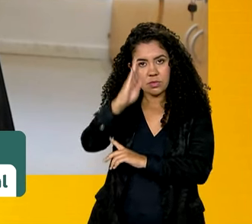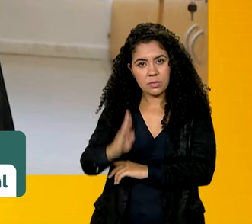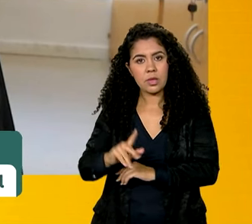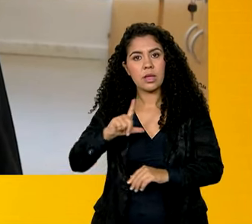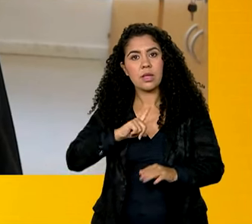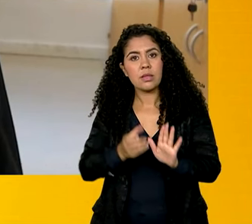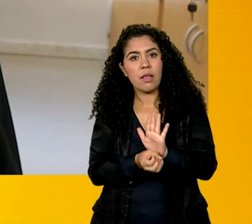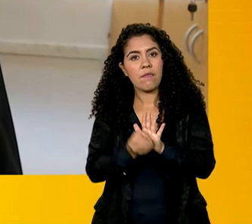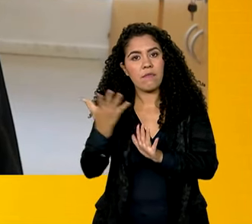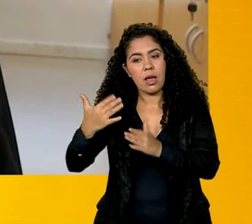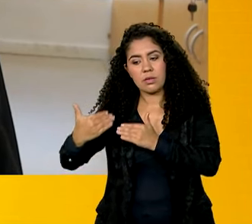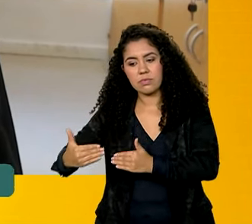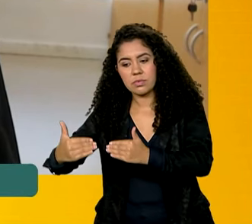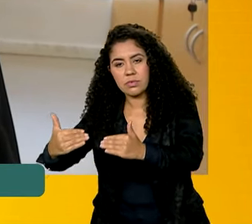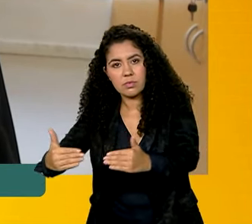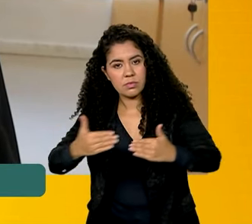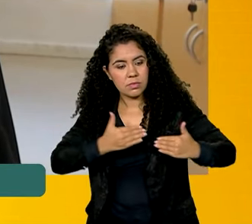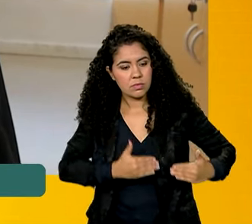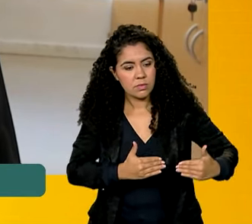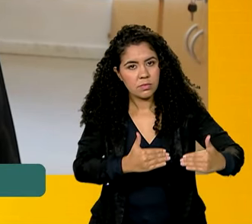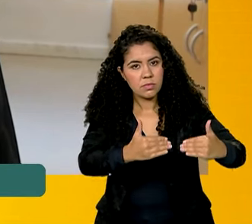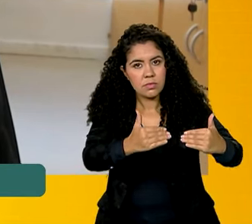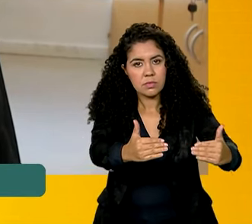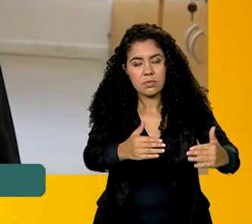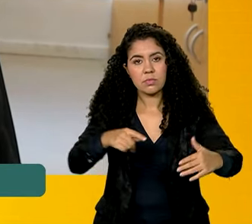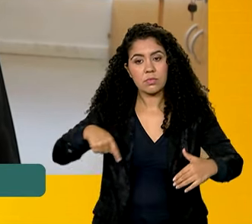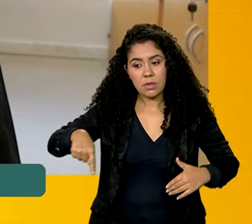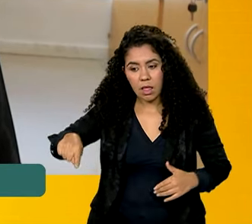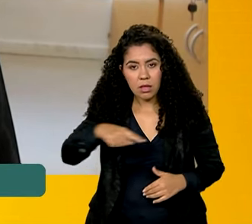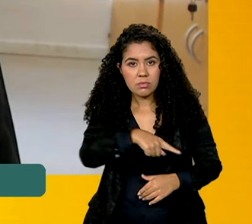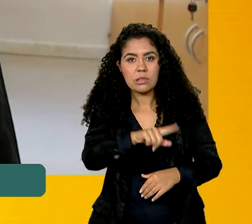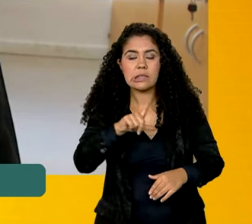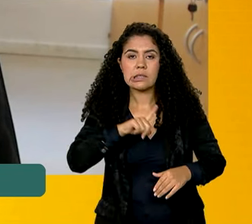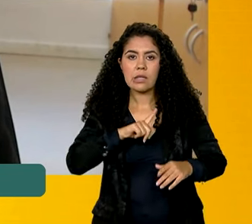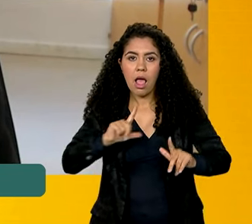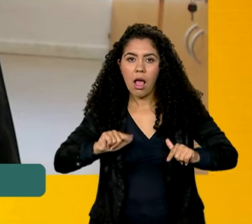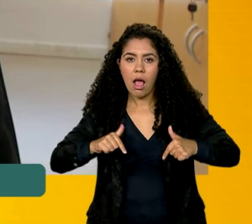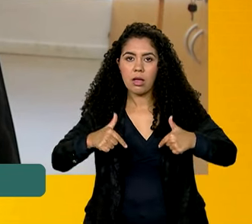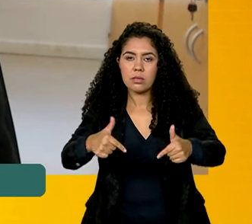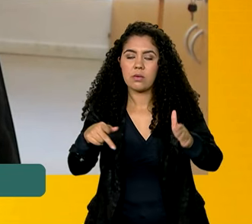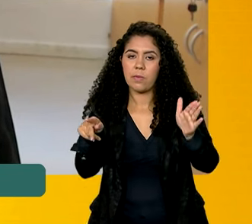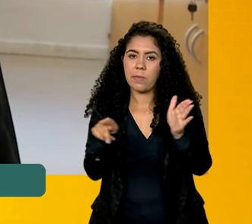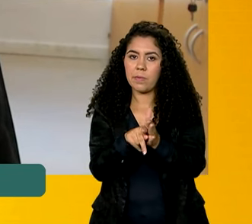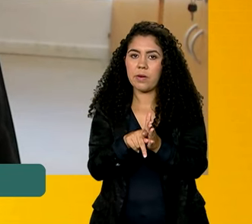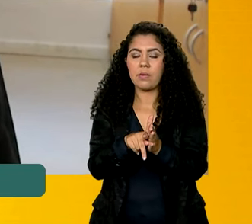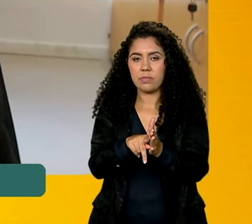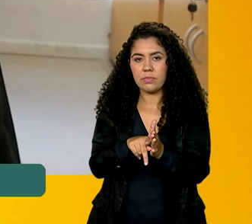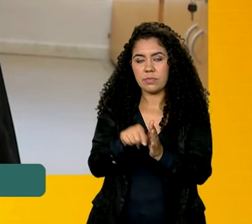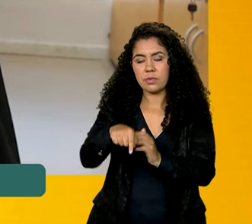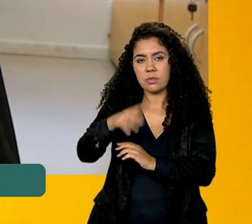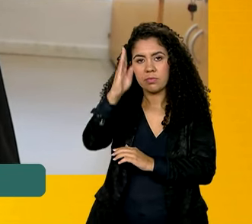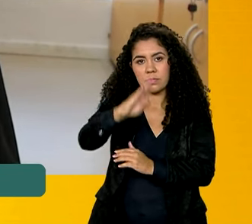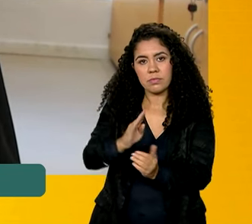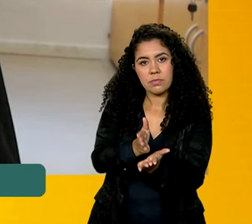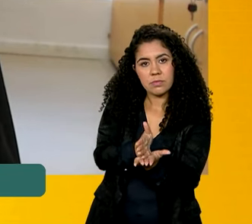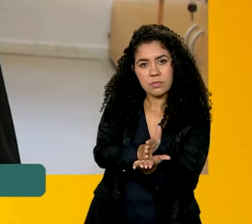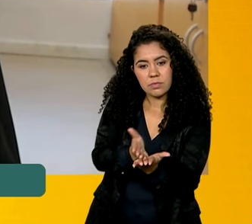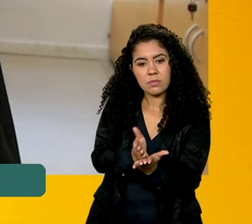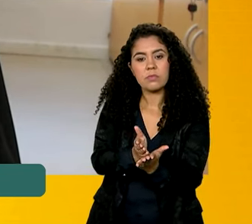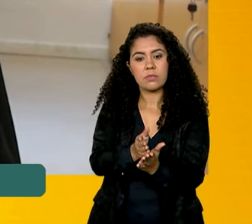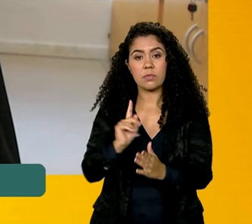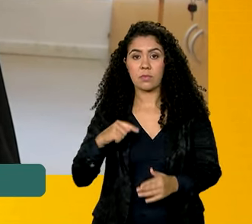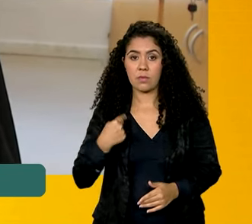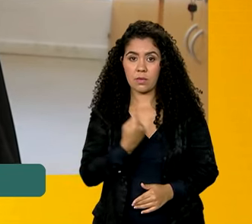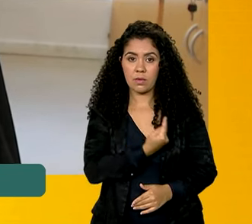diversos ministérios que têm ações nas fronteiras do Brasil. Nós, do Ministério da Integração e do Desenvolvimento